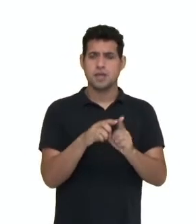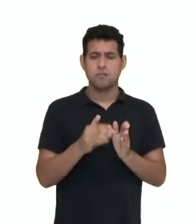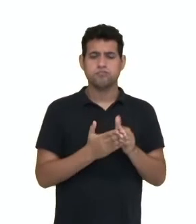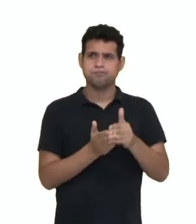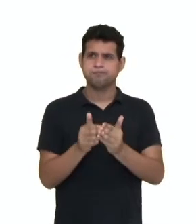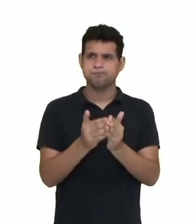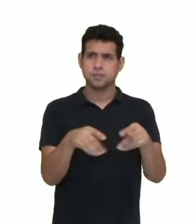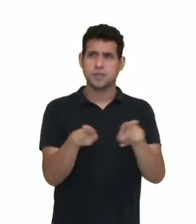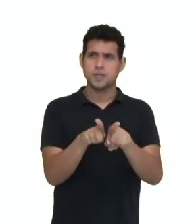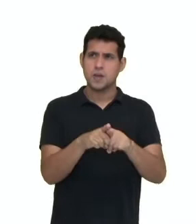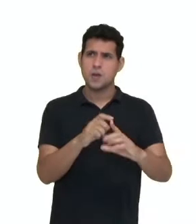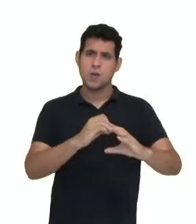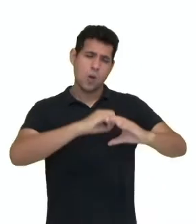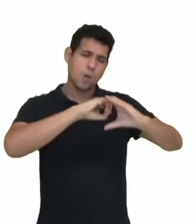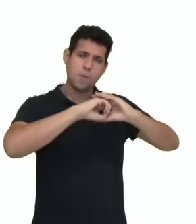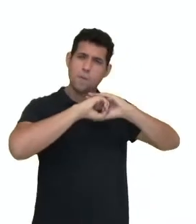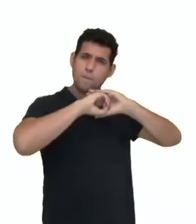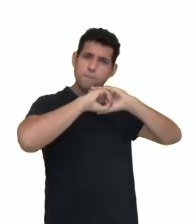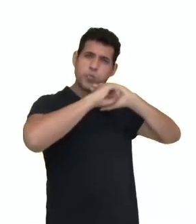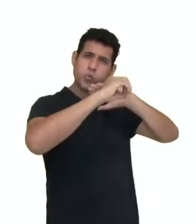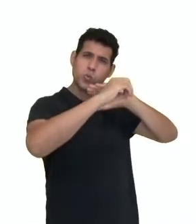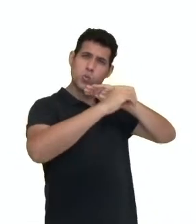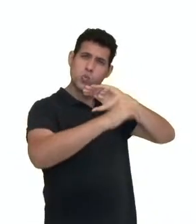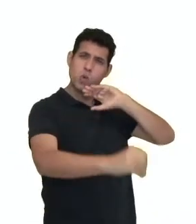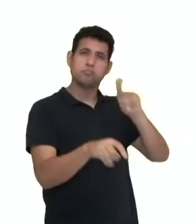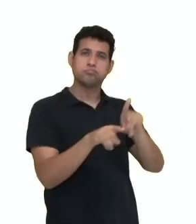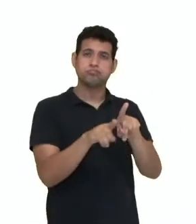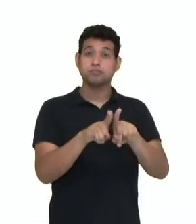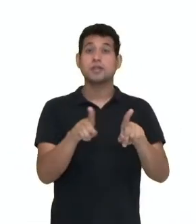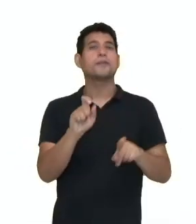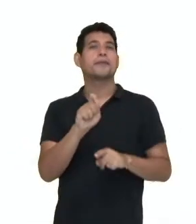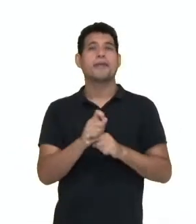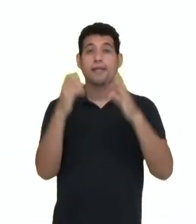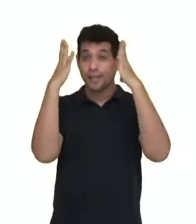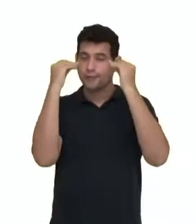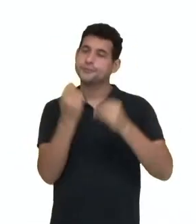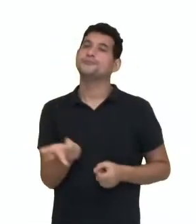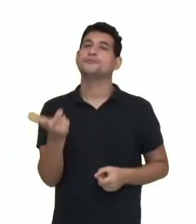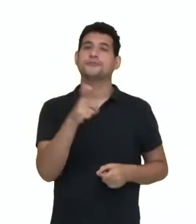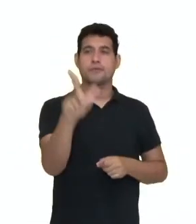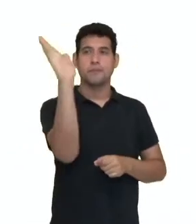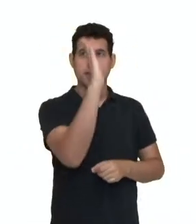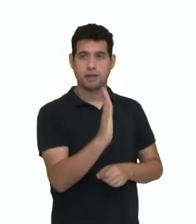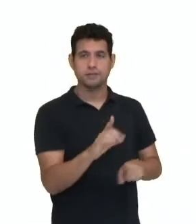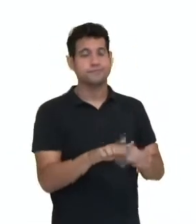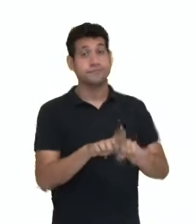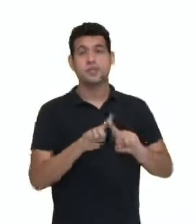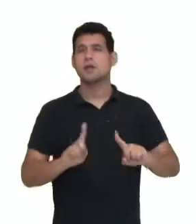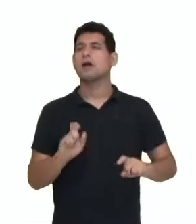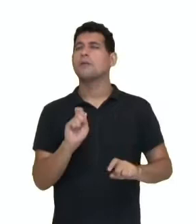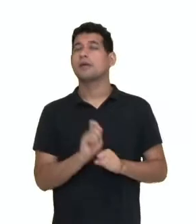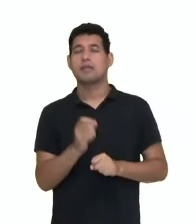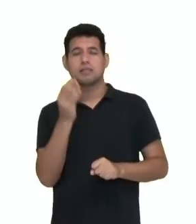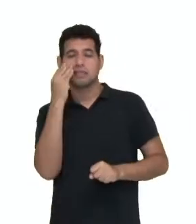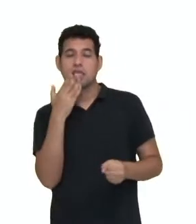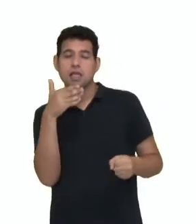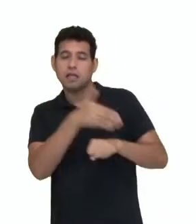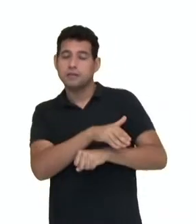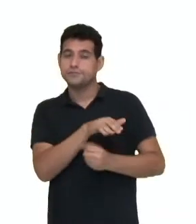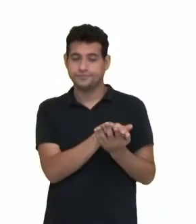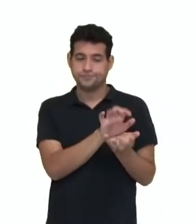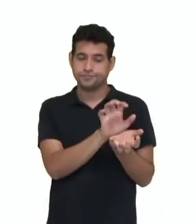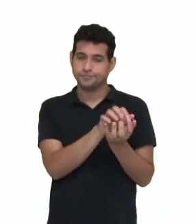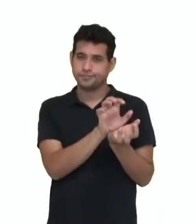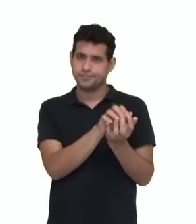e canhões holandeses entraram de novo em águas brasileiras, dessa vez para invadir Pernambuco,